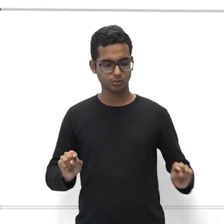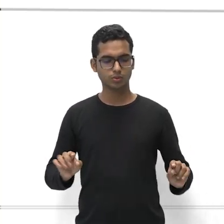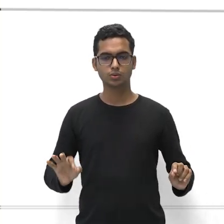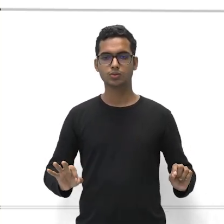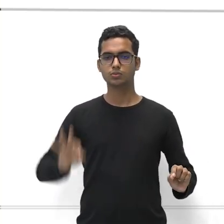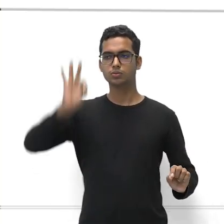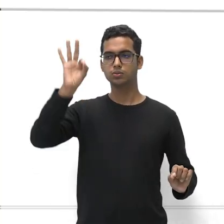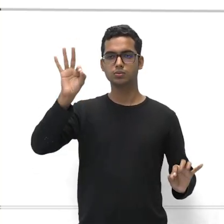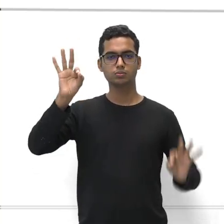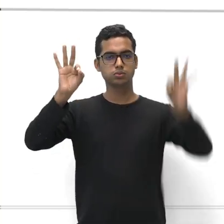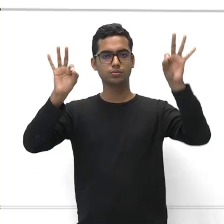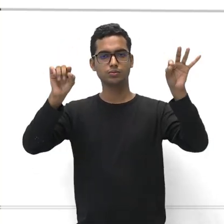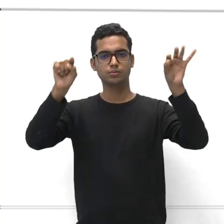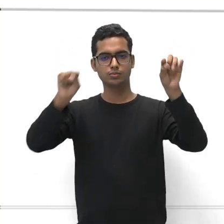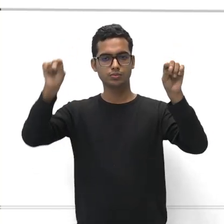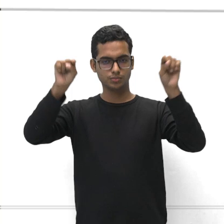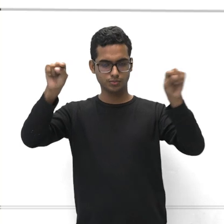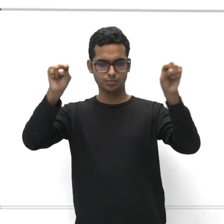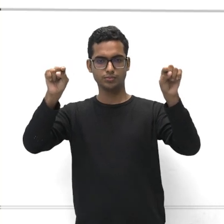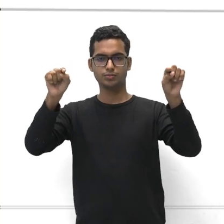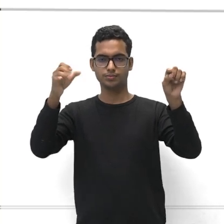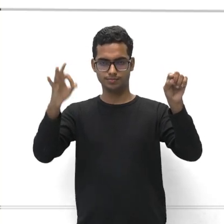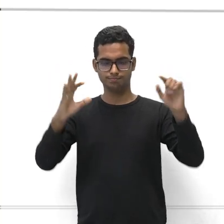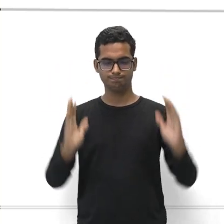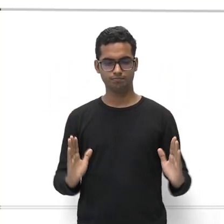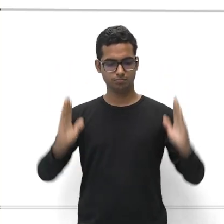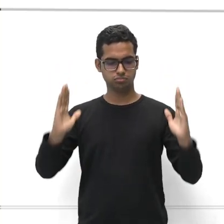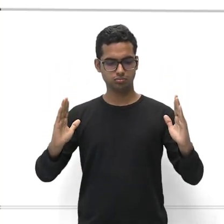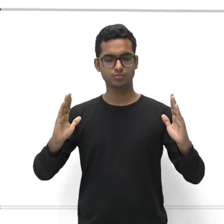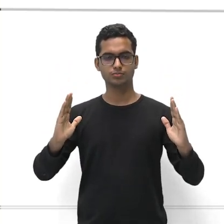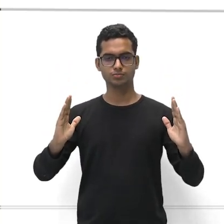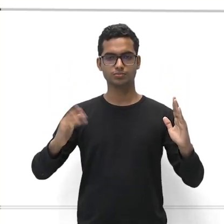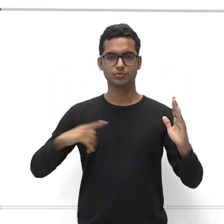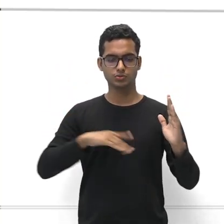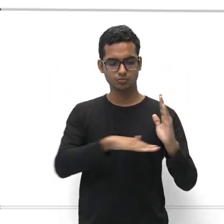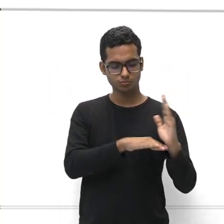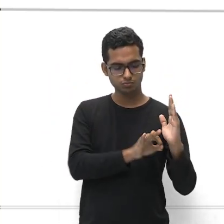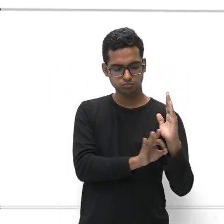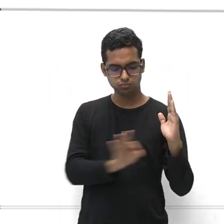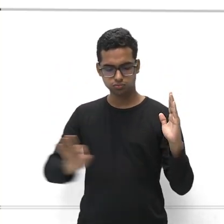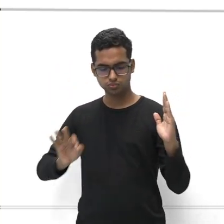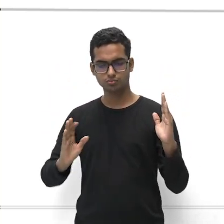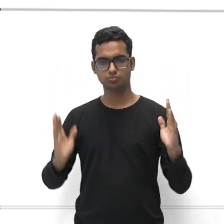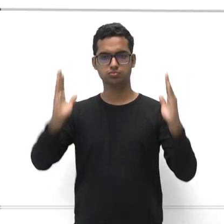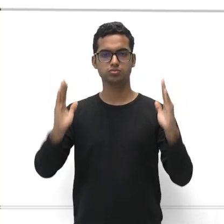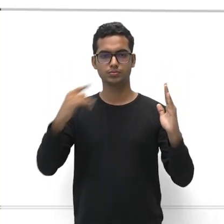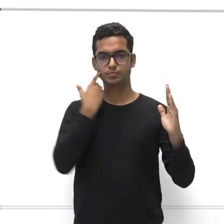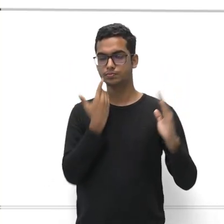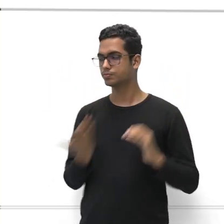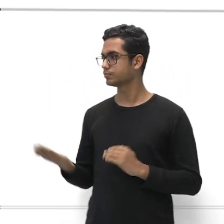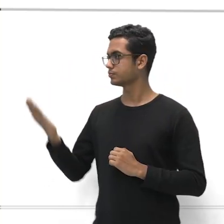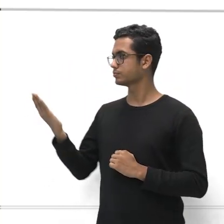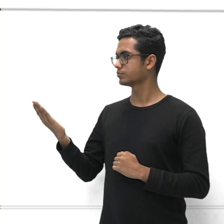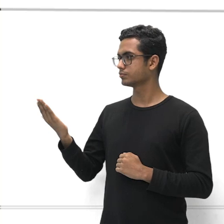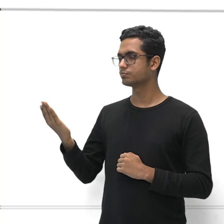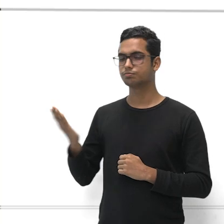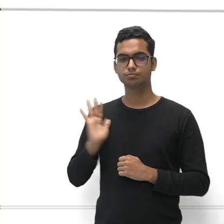Então, nós vamos aqui, com o auxílio da régua, de uma caneta ou de um pincel, a gente pode aqui determinar o